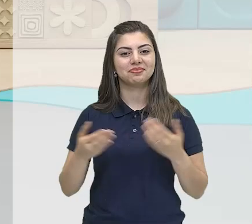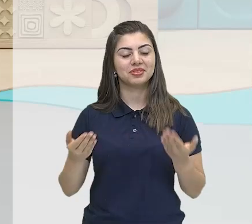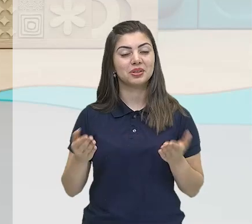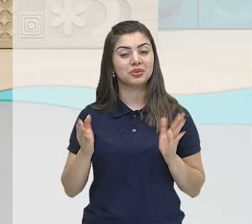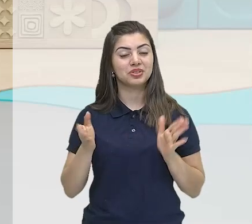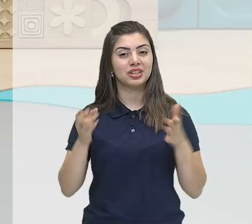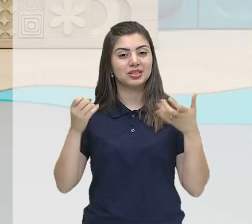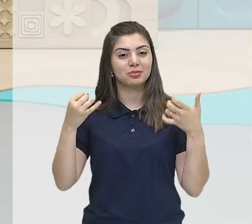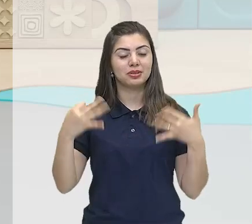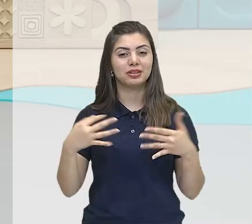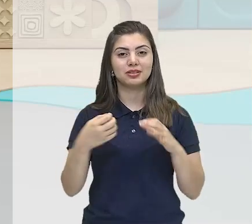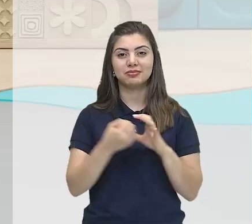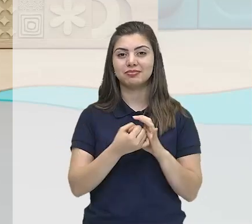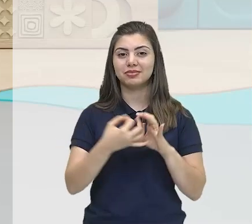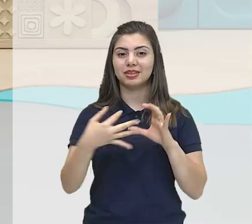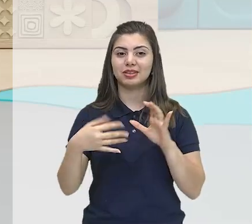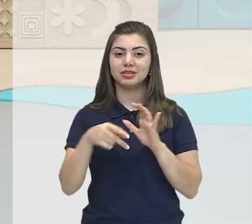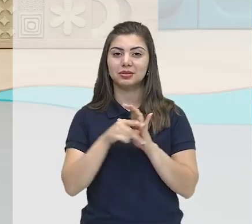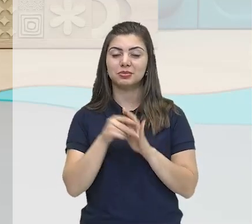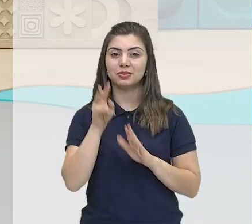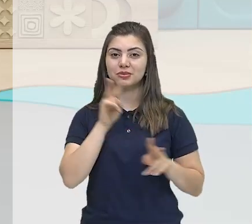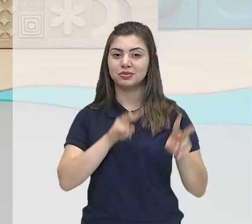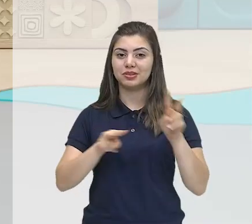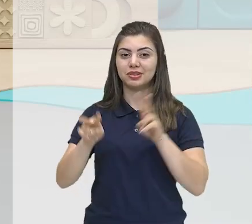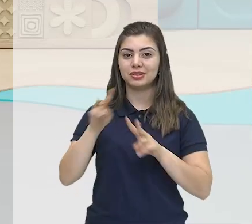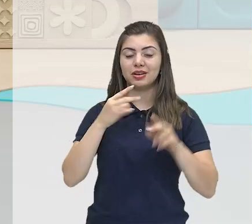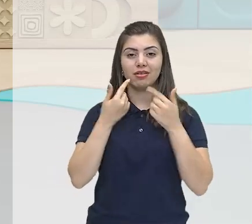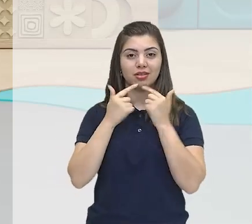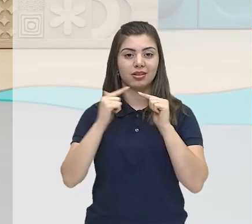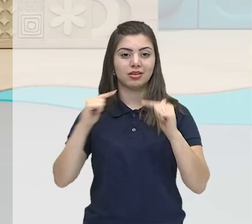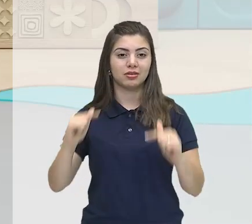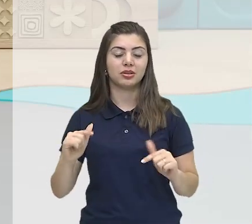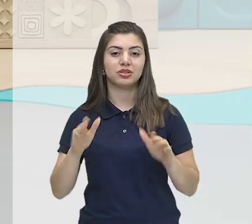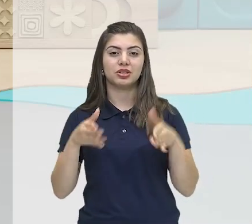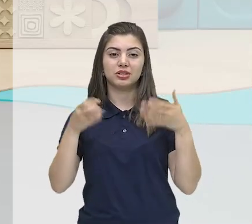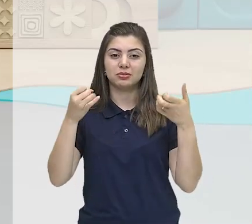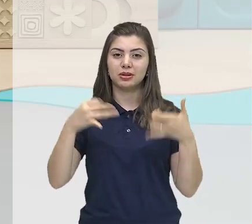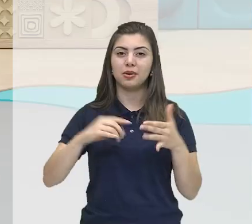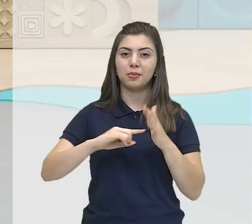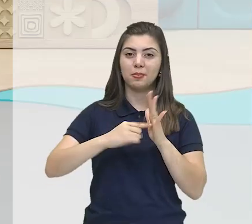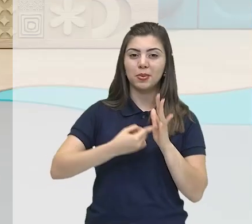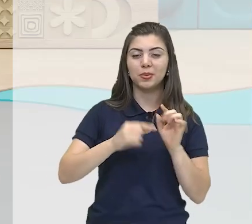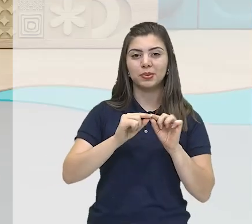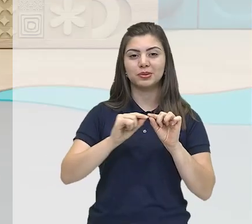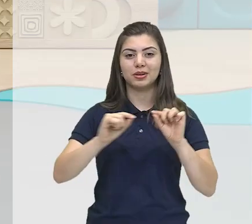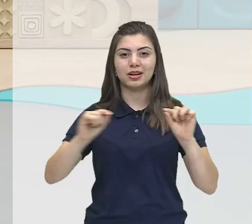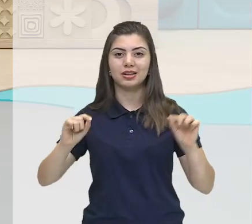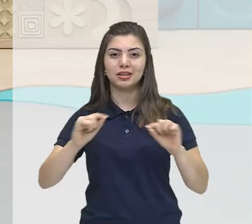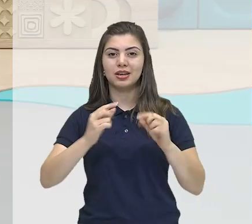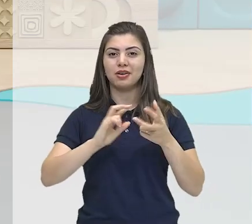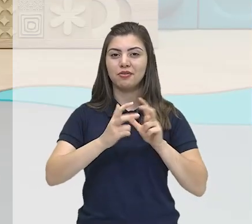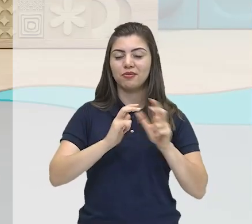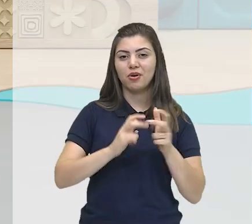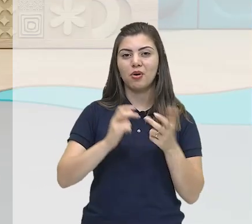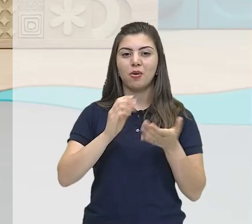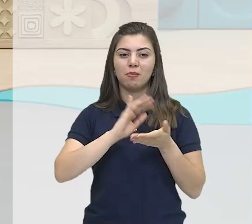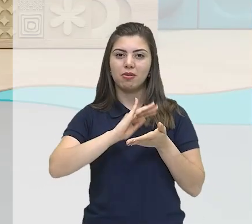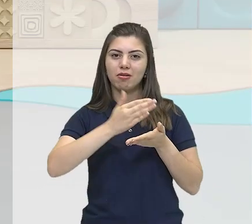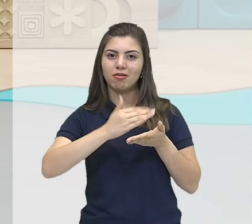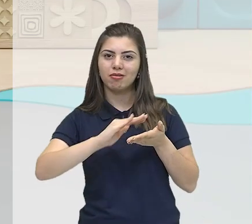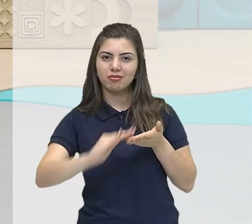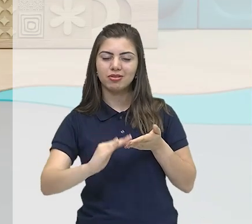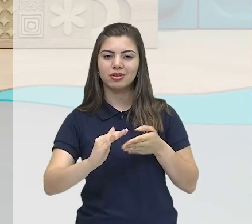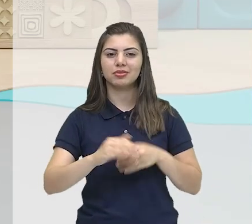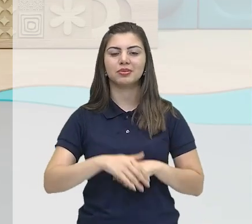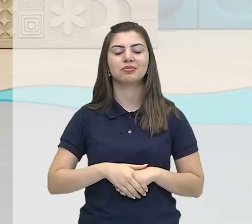nós falamos sobre os elementos visuais da linguagem, falamos sobre o ponto, a linha, a forma, a textura.